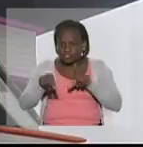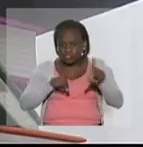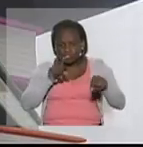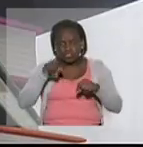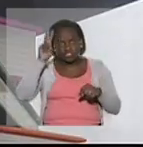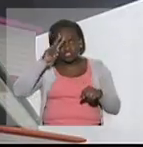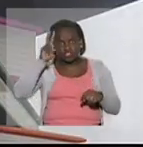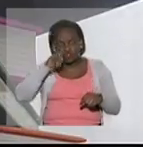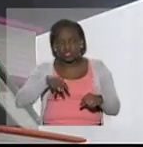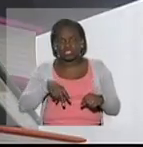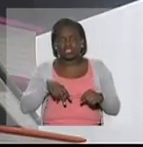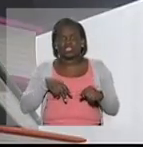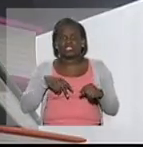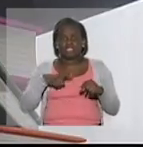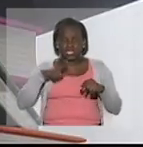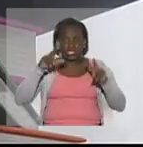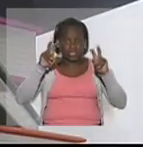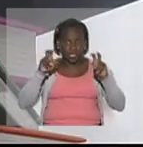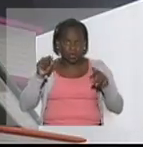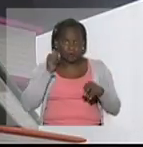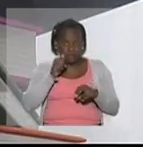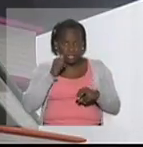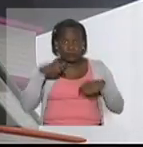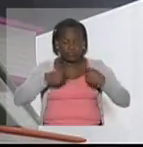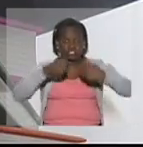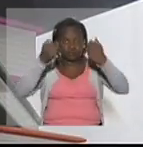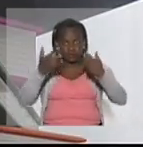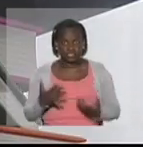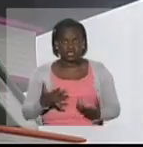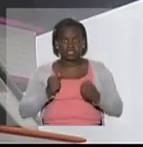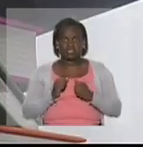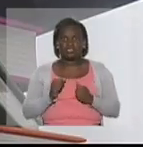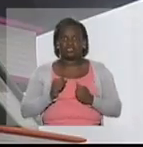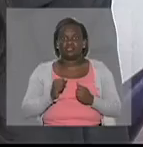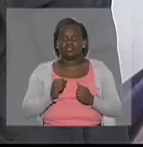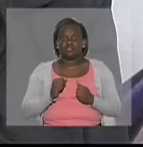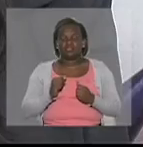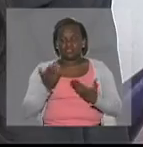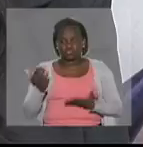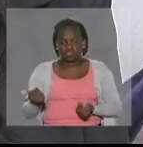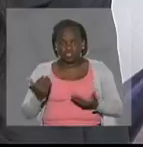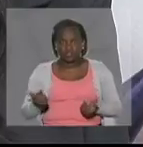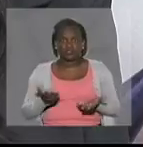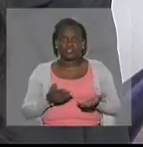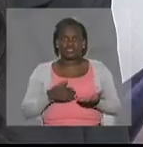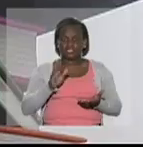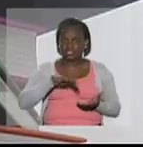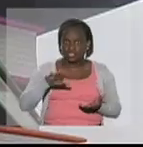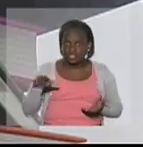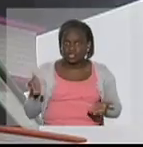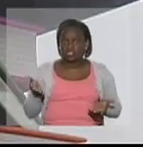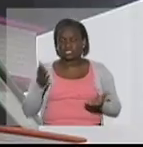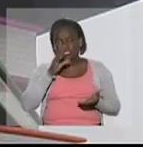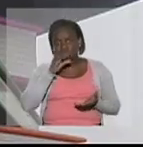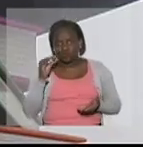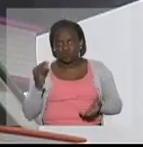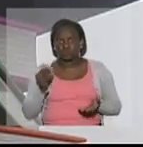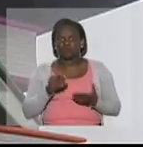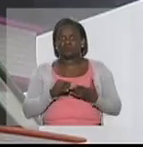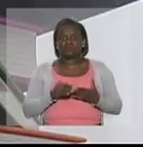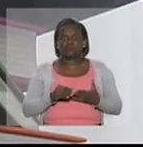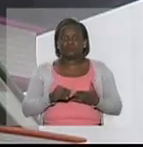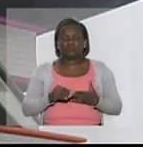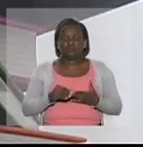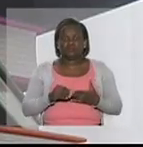selecionando as histórias que tem uma temática feminina que precisa ser dita para pros adolescentes pras crianças pros